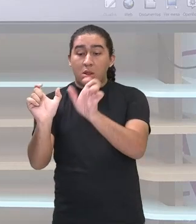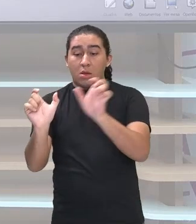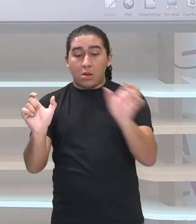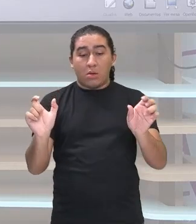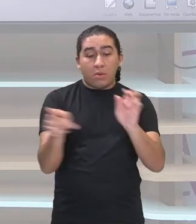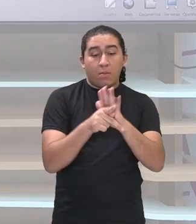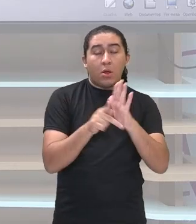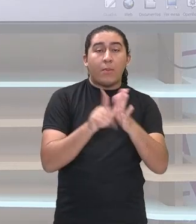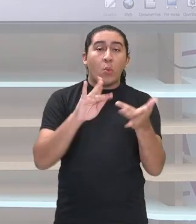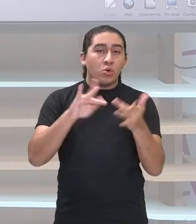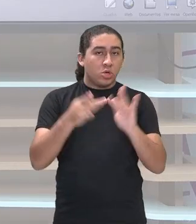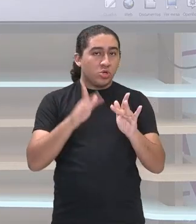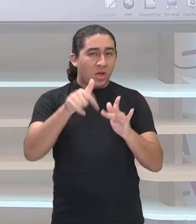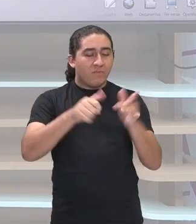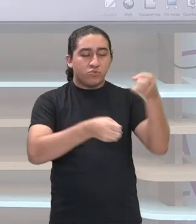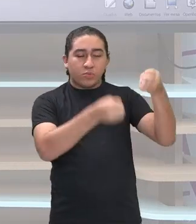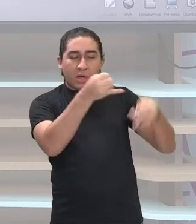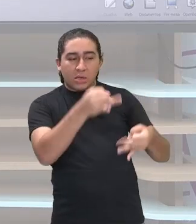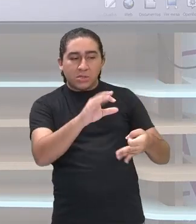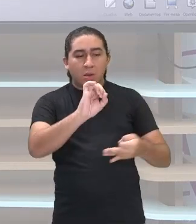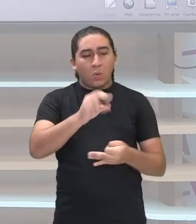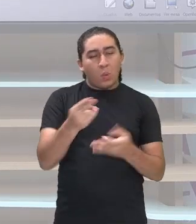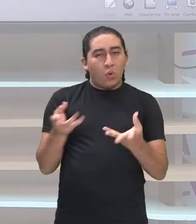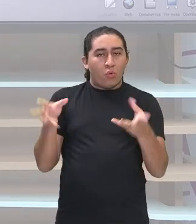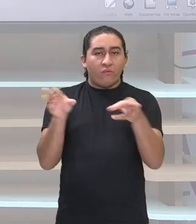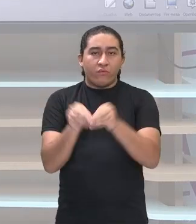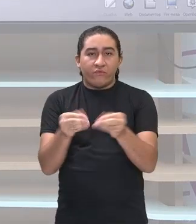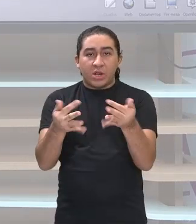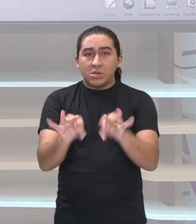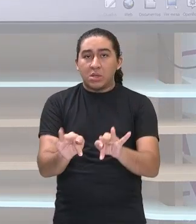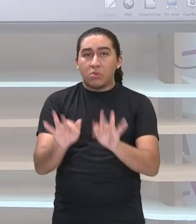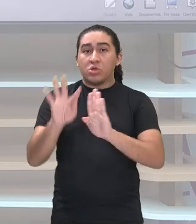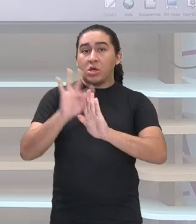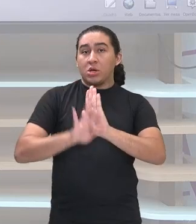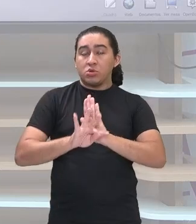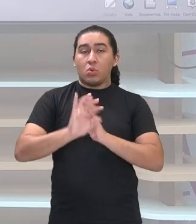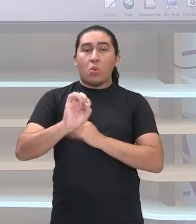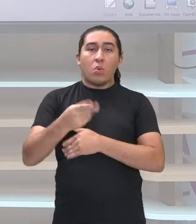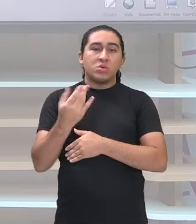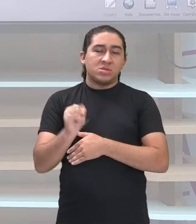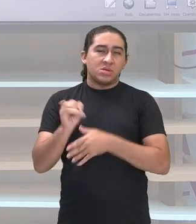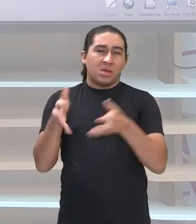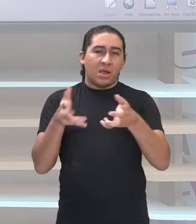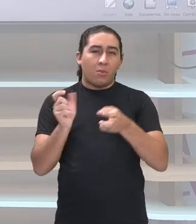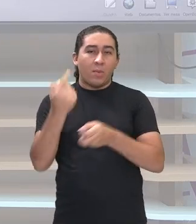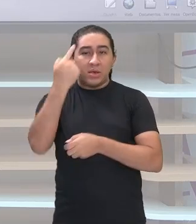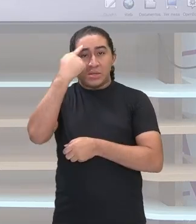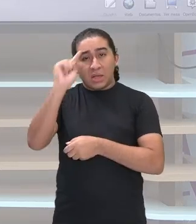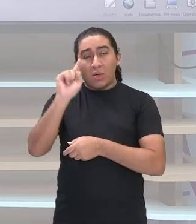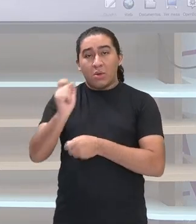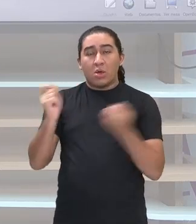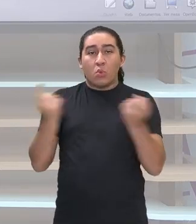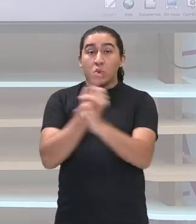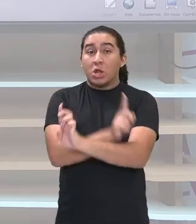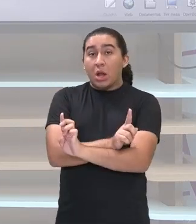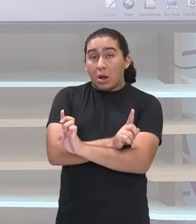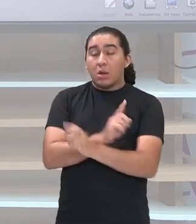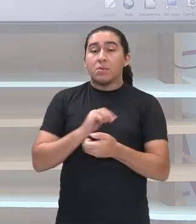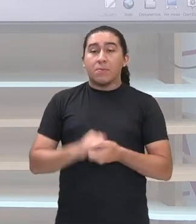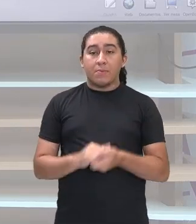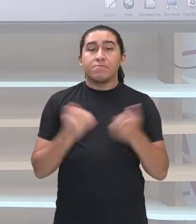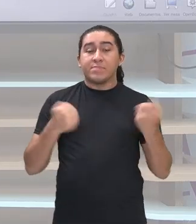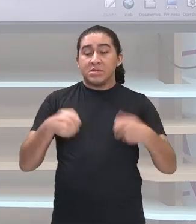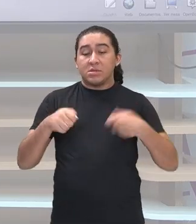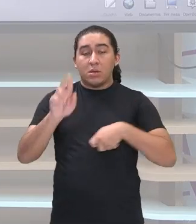Quando você quer explicar, quando você quer concluir, quando quiser dar uma ideia de adversidade, você